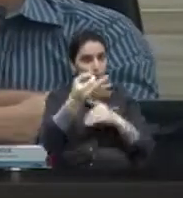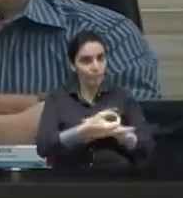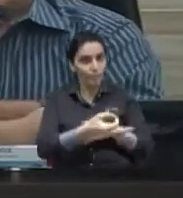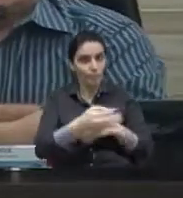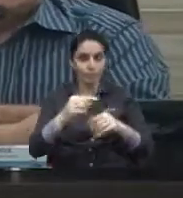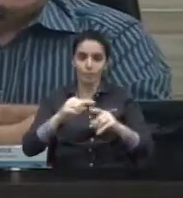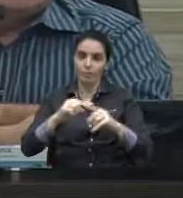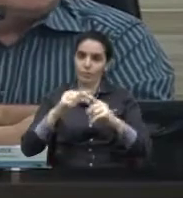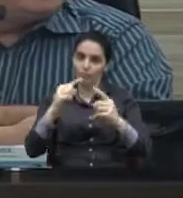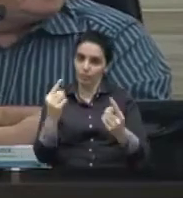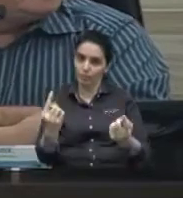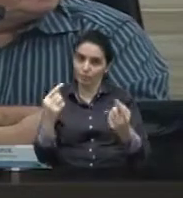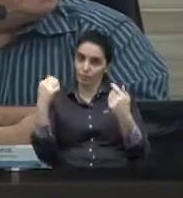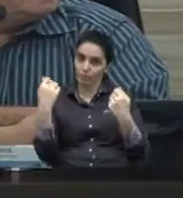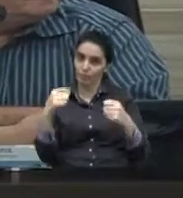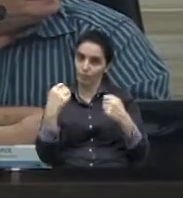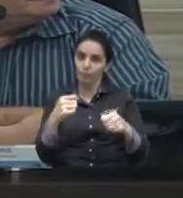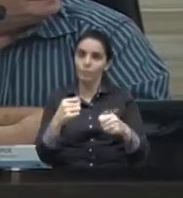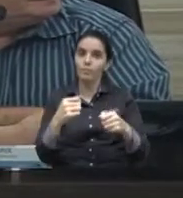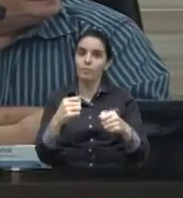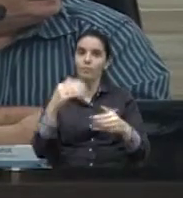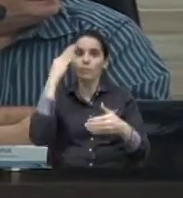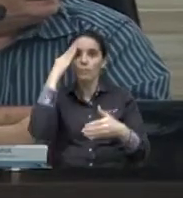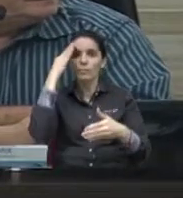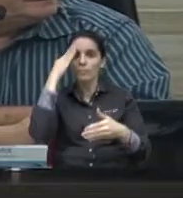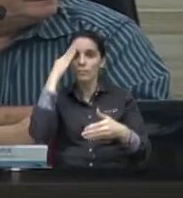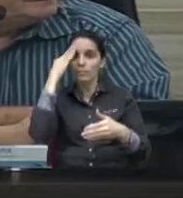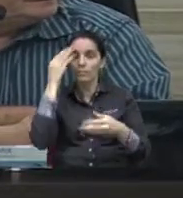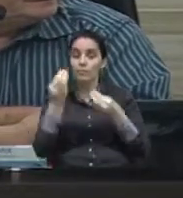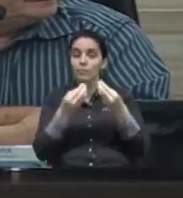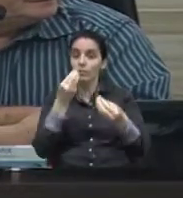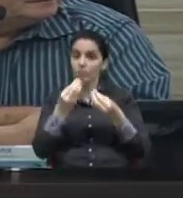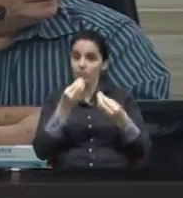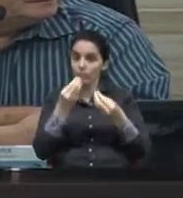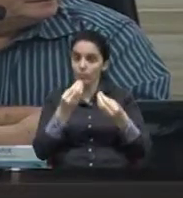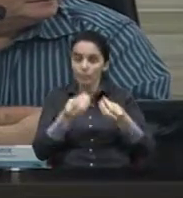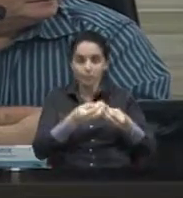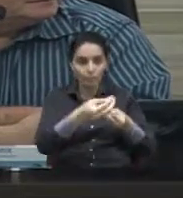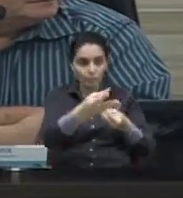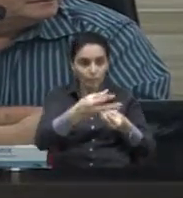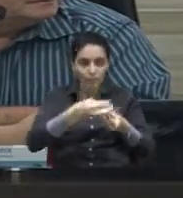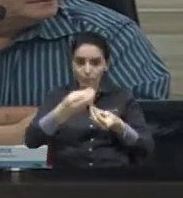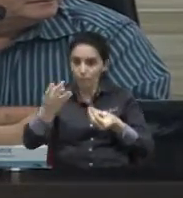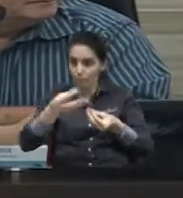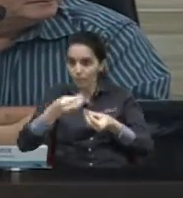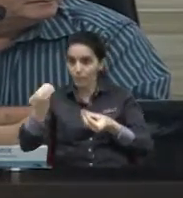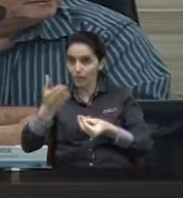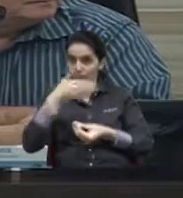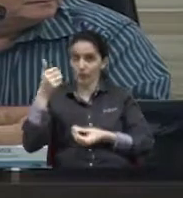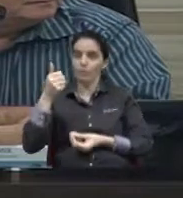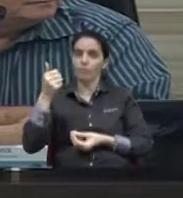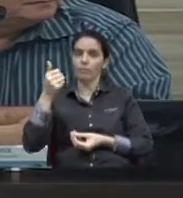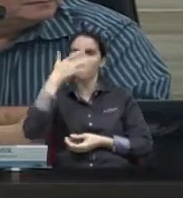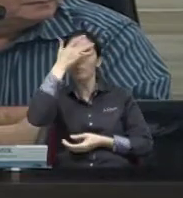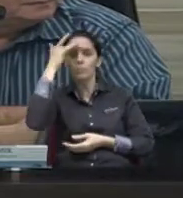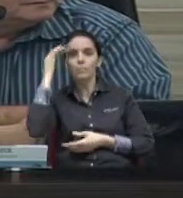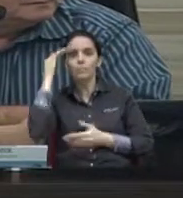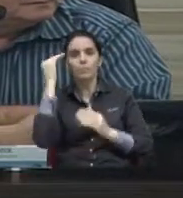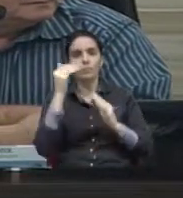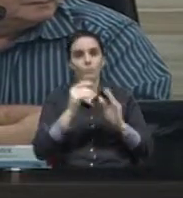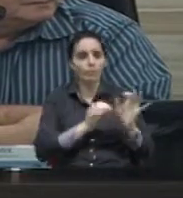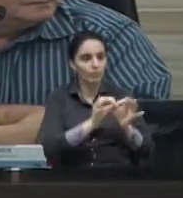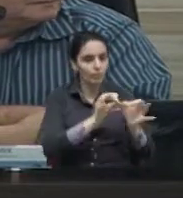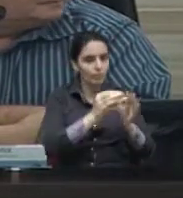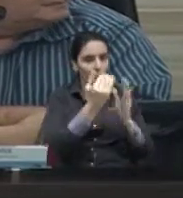de qualquer maneira, precisamos melhorar a dispensação. Foi, as pessoas que foram lá fazer cadastro e tudo mais,